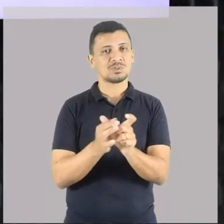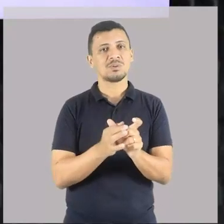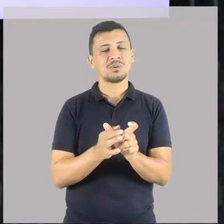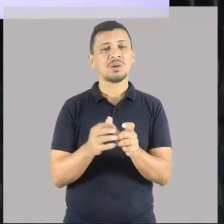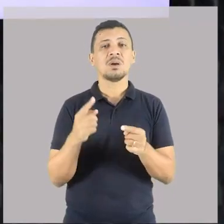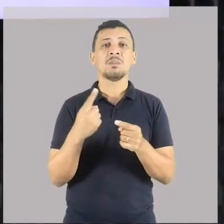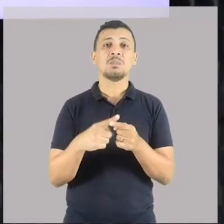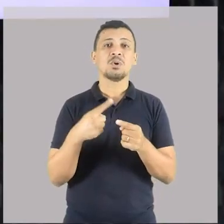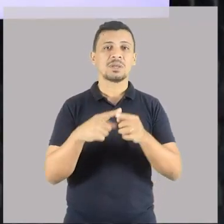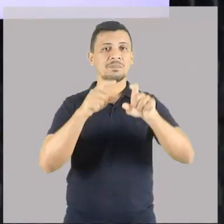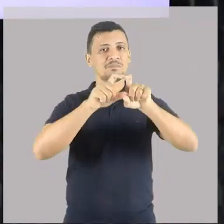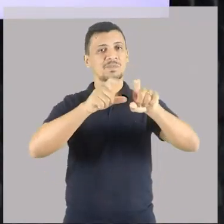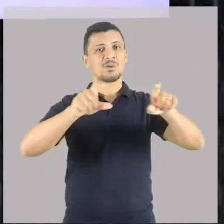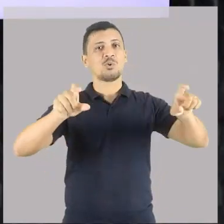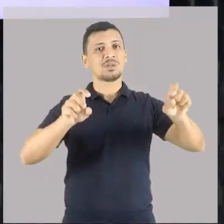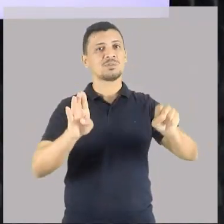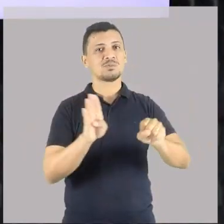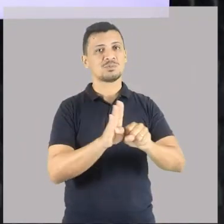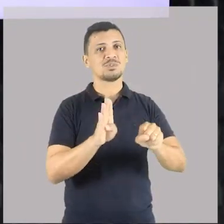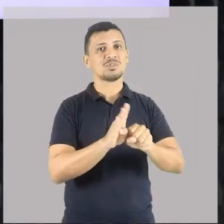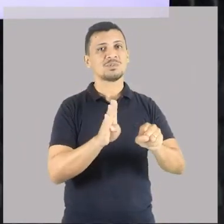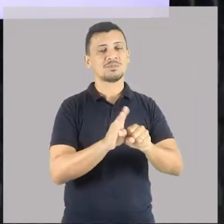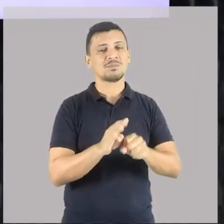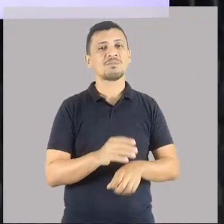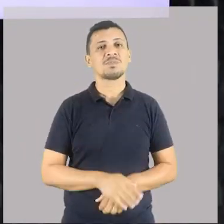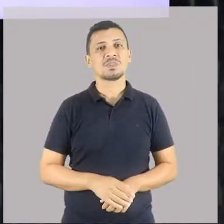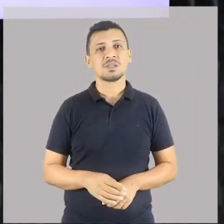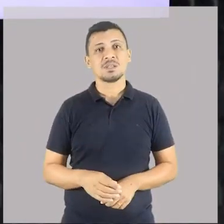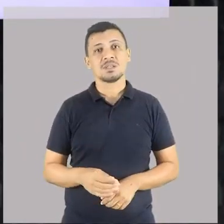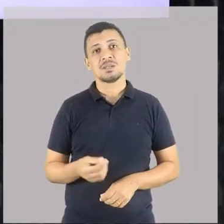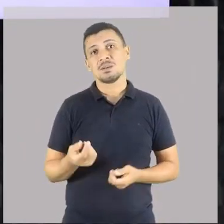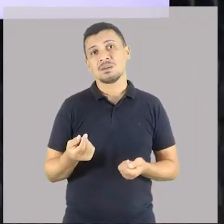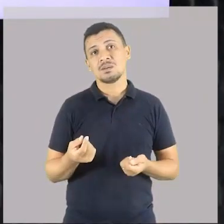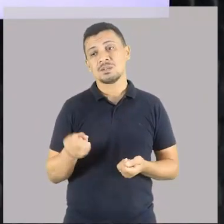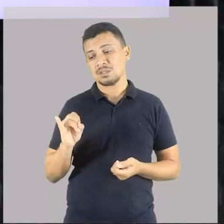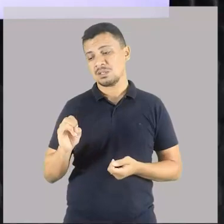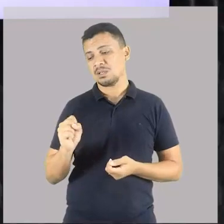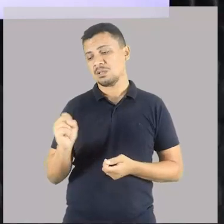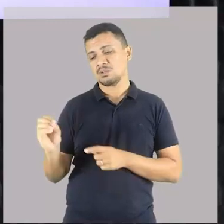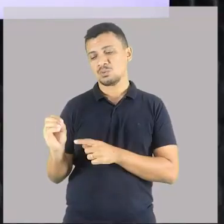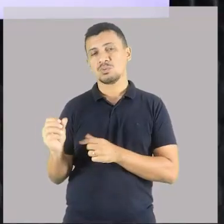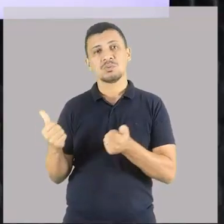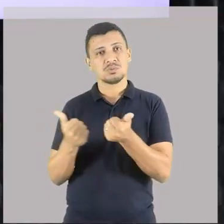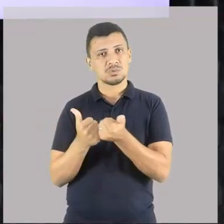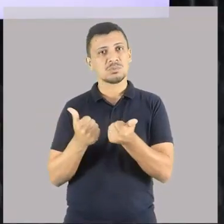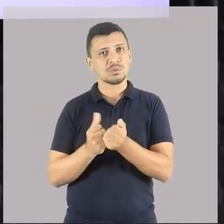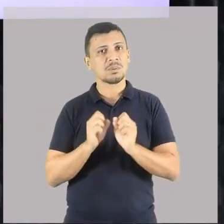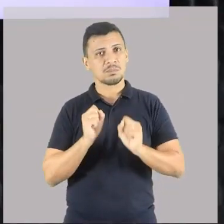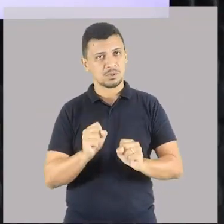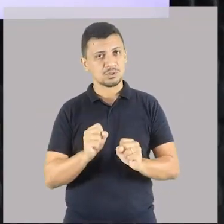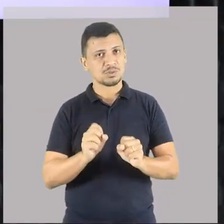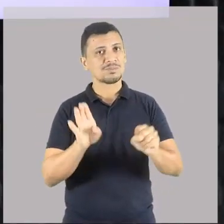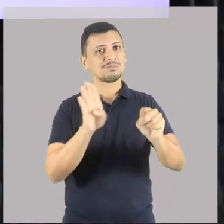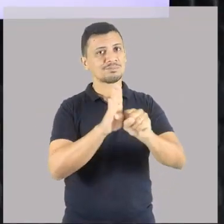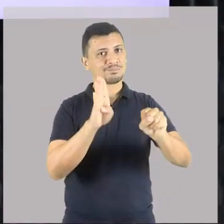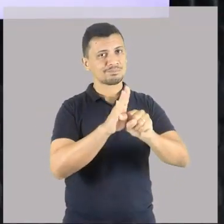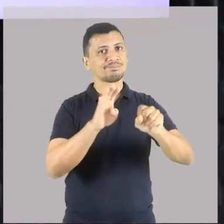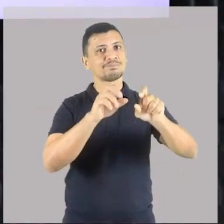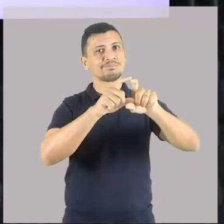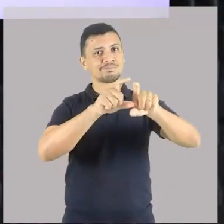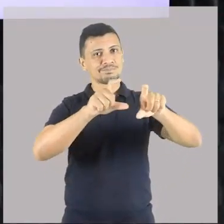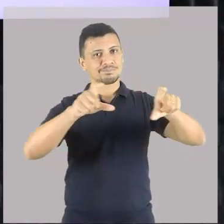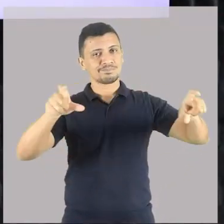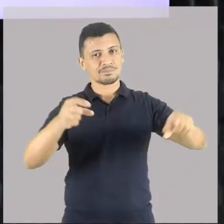oração é substantiva, tá? Se eu puder substituir a oração pelo isso, a oração é substantiva. Então, eu teria o primeiro que,